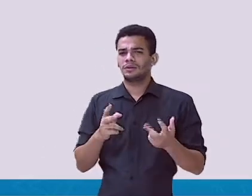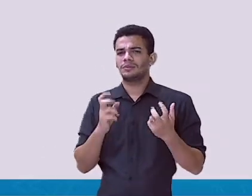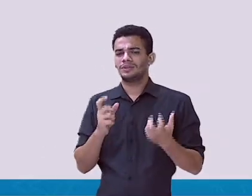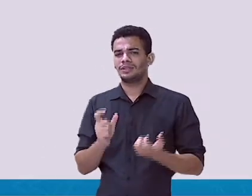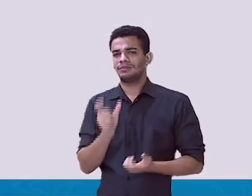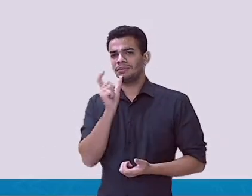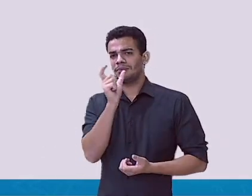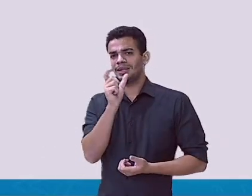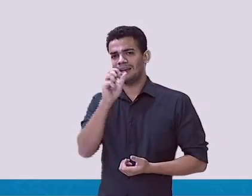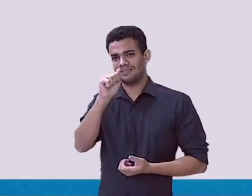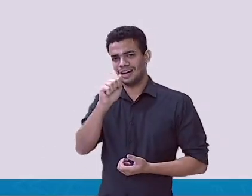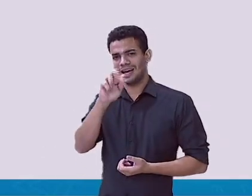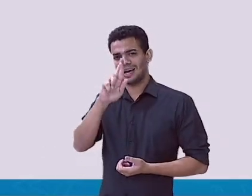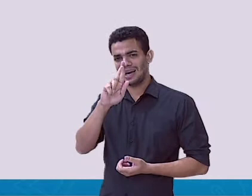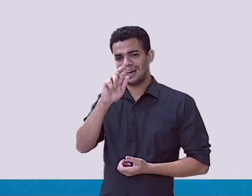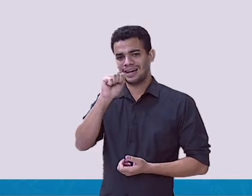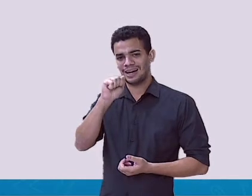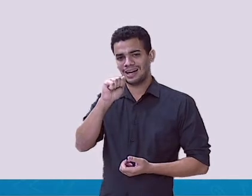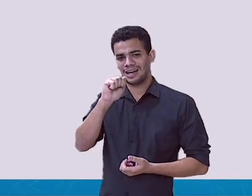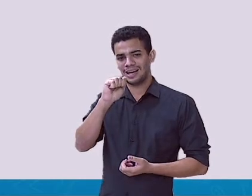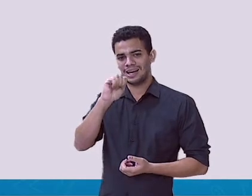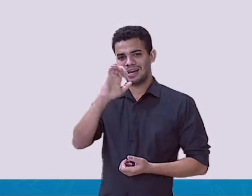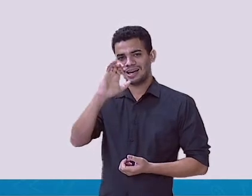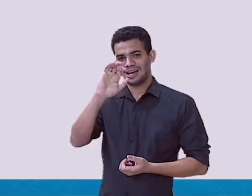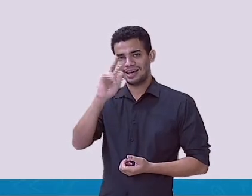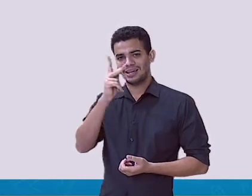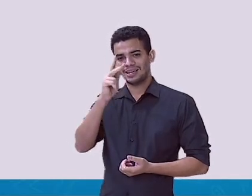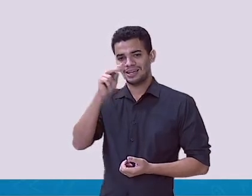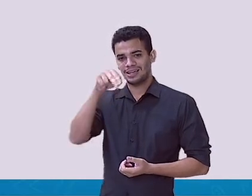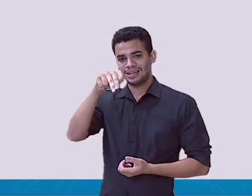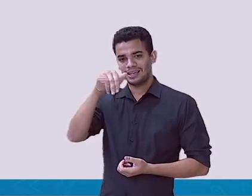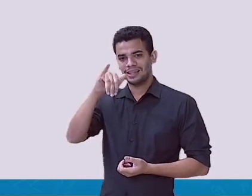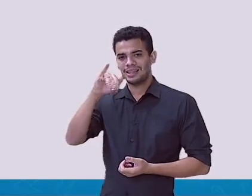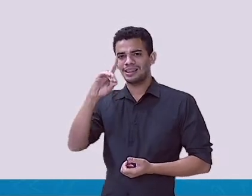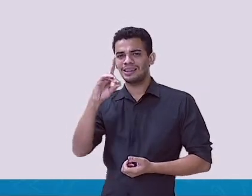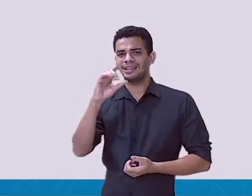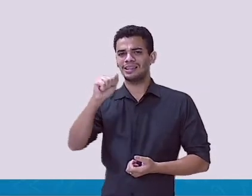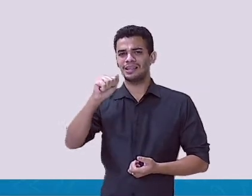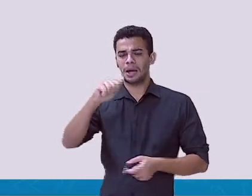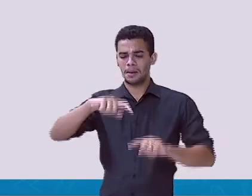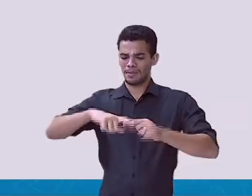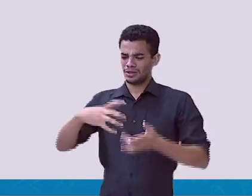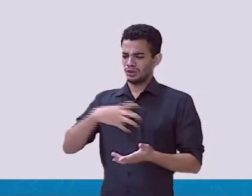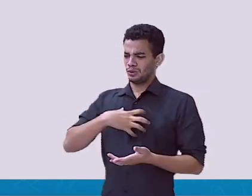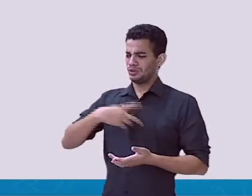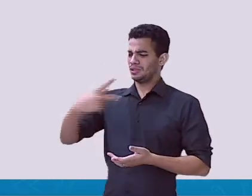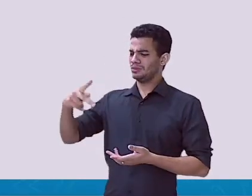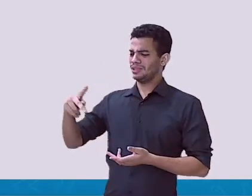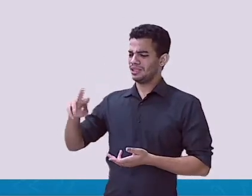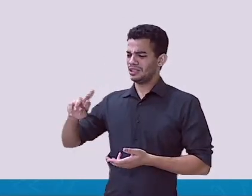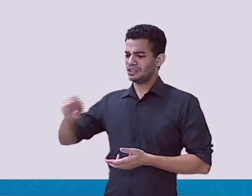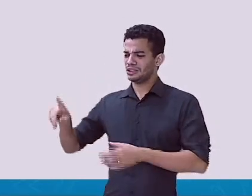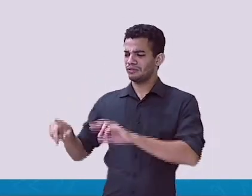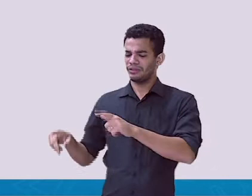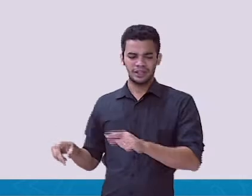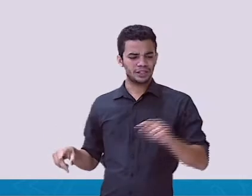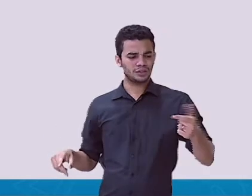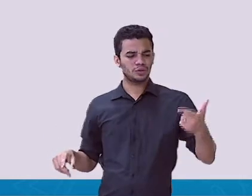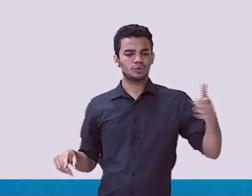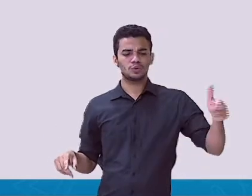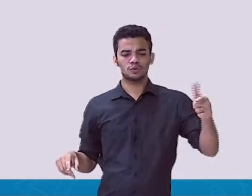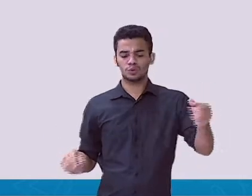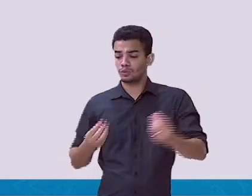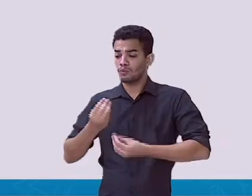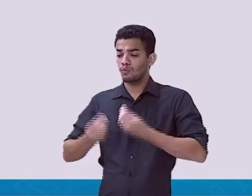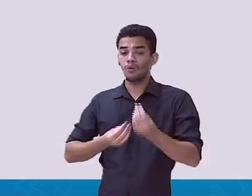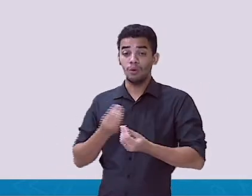Como que ele vai se diferenciar dos outros artrópodes? Então, o que ele tem? Ele tem as antenas, como todos